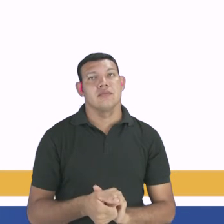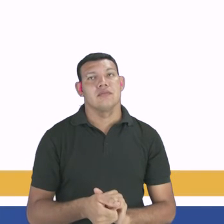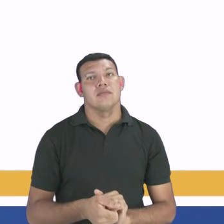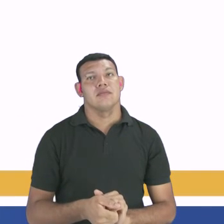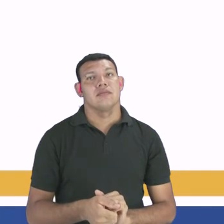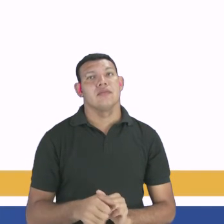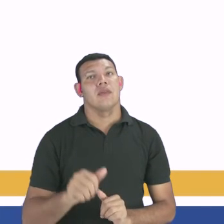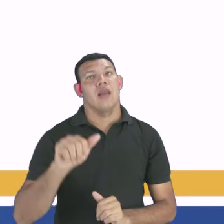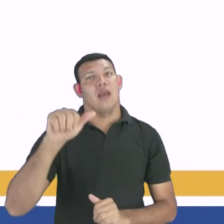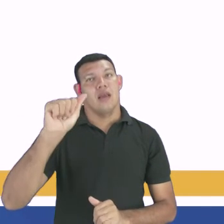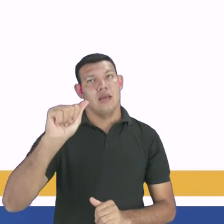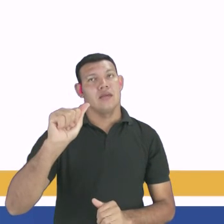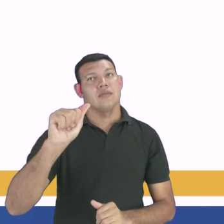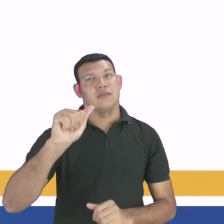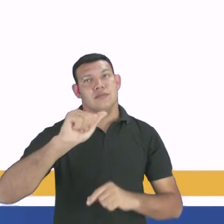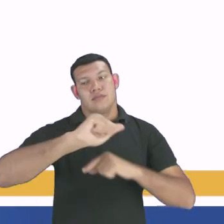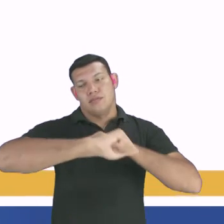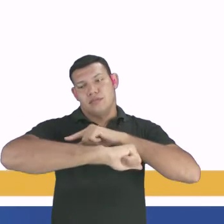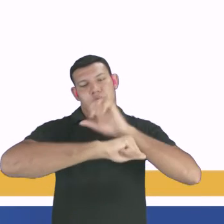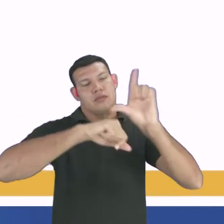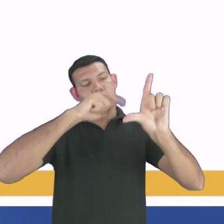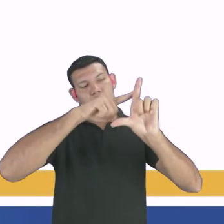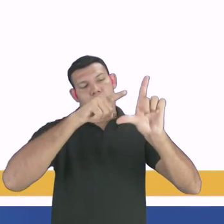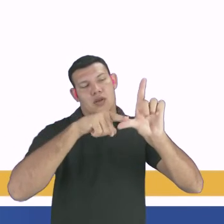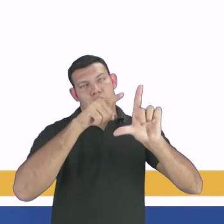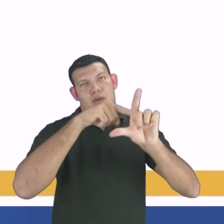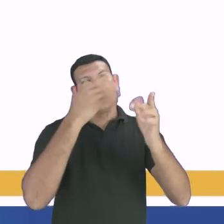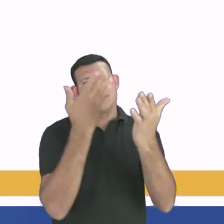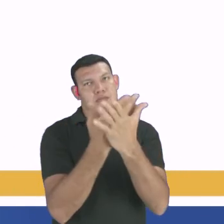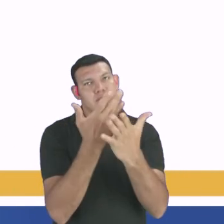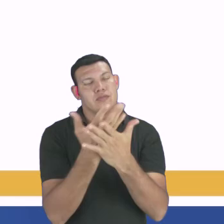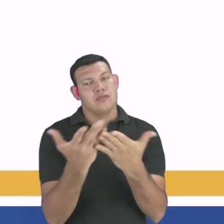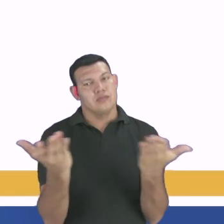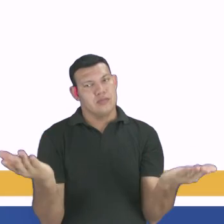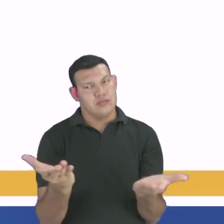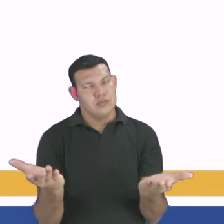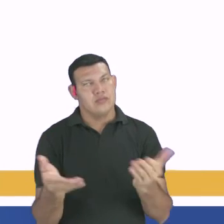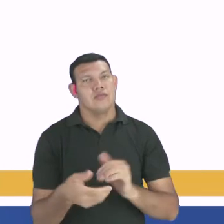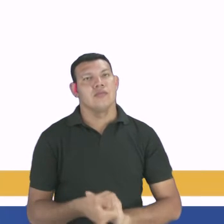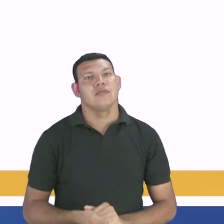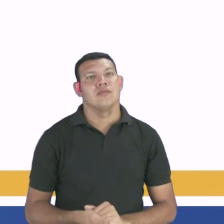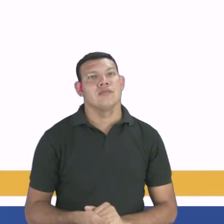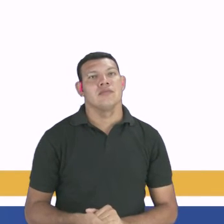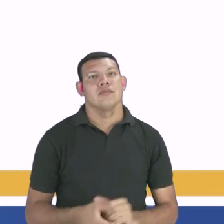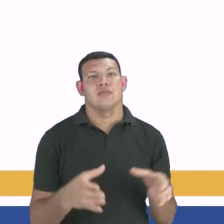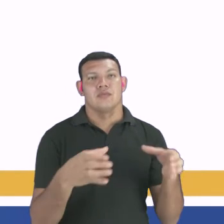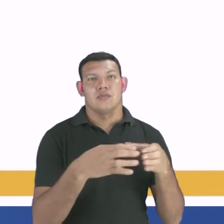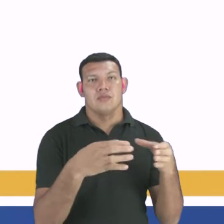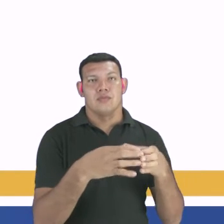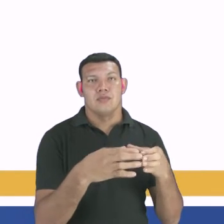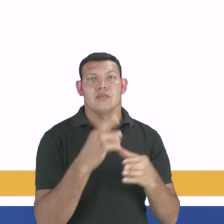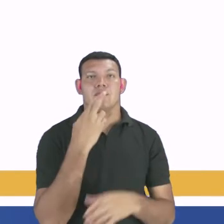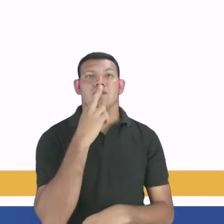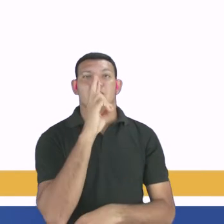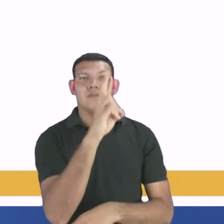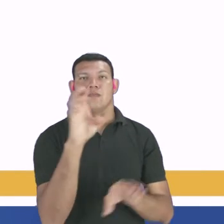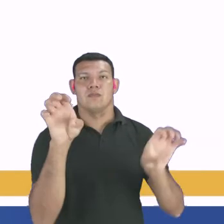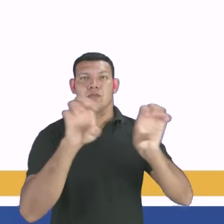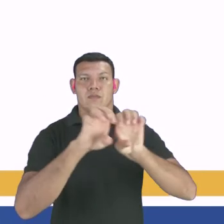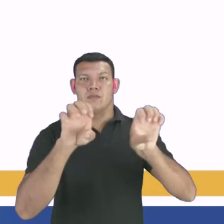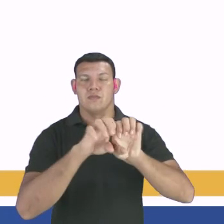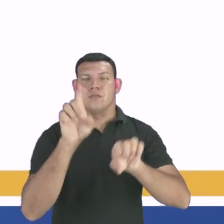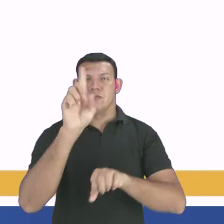é a medida angular tudo bem estudado até aqui Então nesse caso nós teremos a seguinte solução de